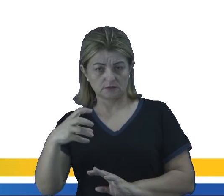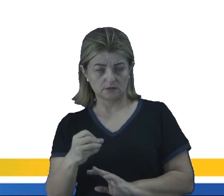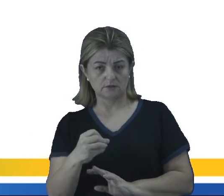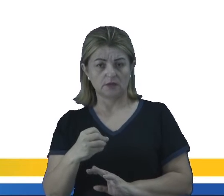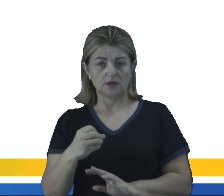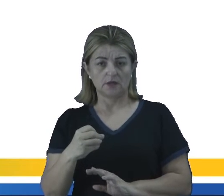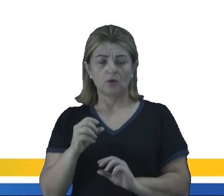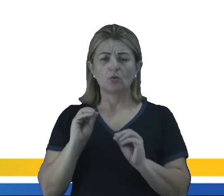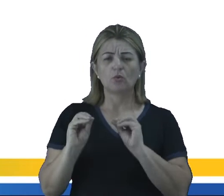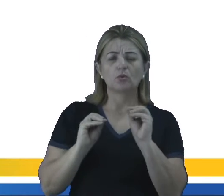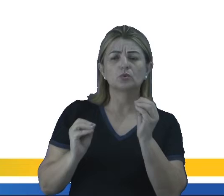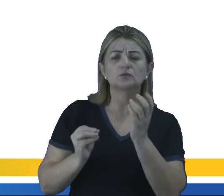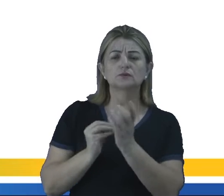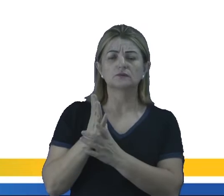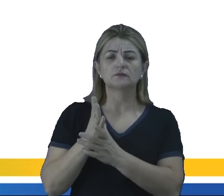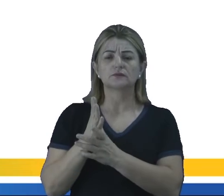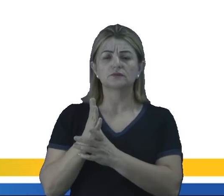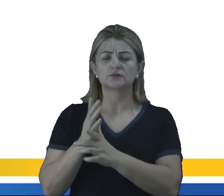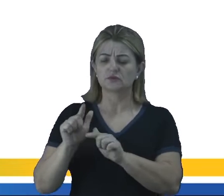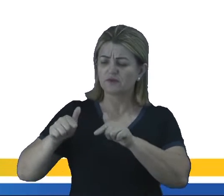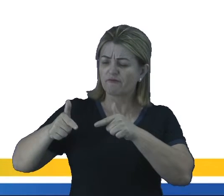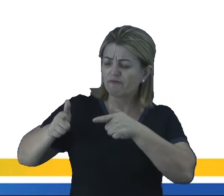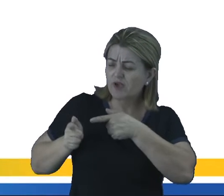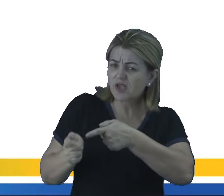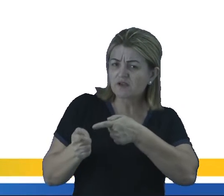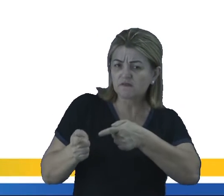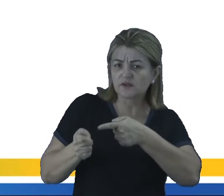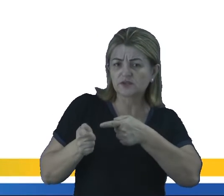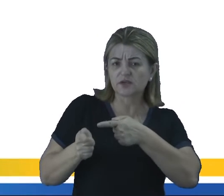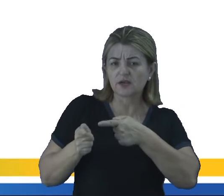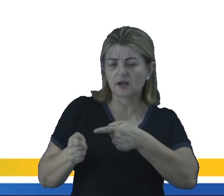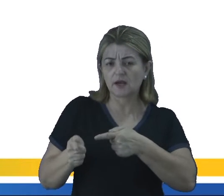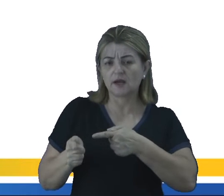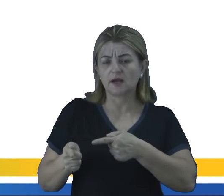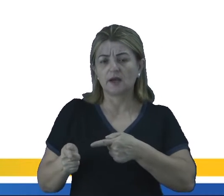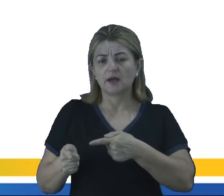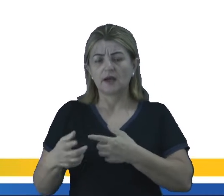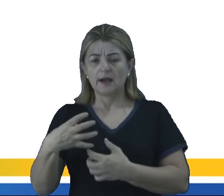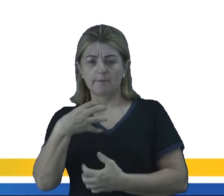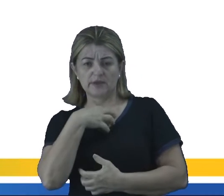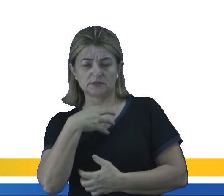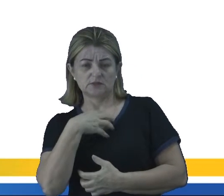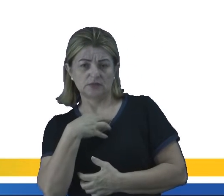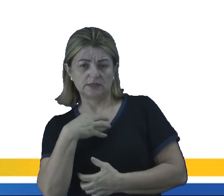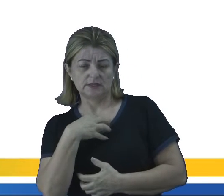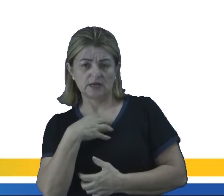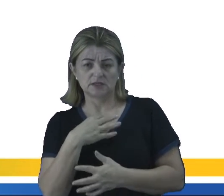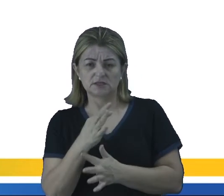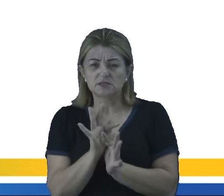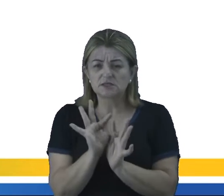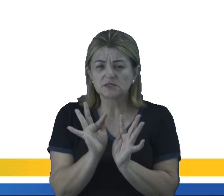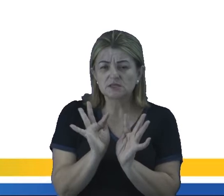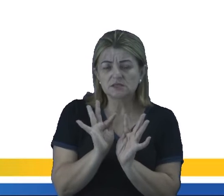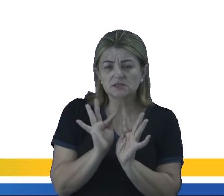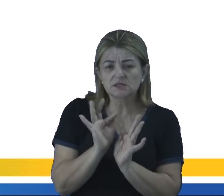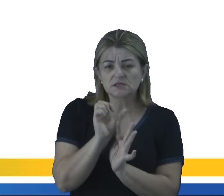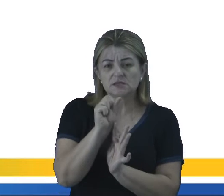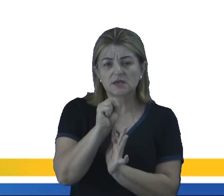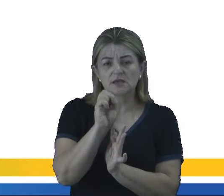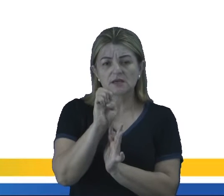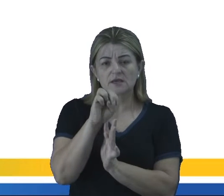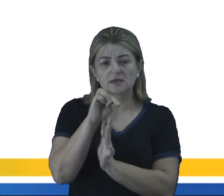pode baixar no computador, pode baixar no celular. E aí você pode fazer todos os dias uma quantidade de questões